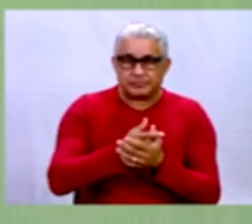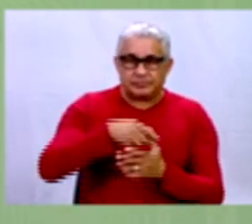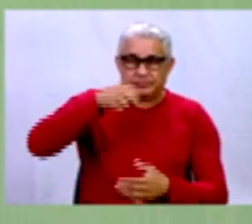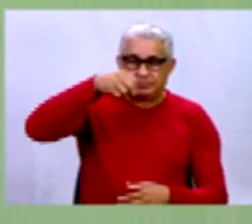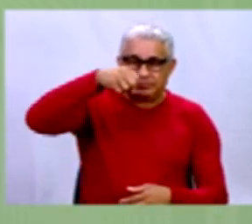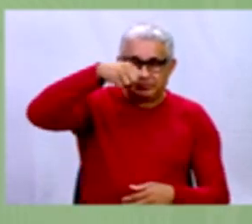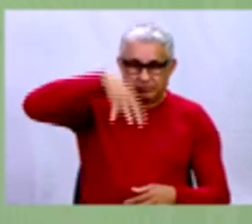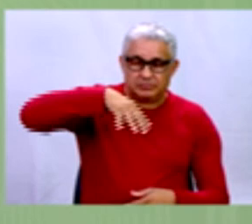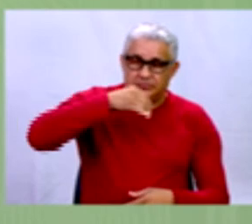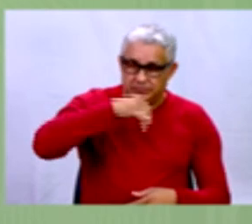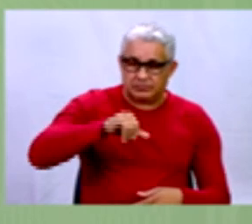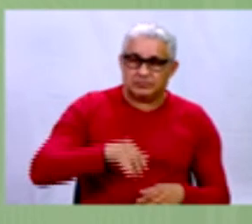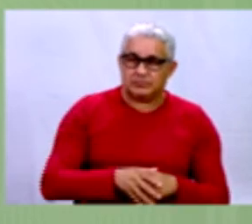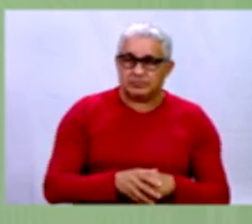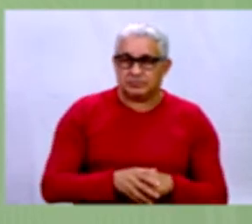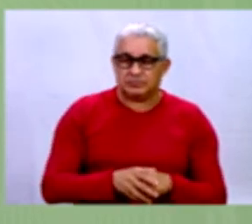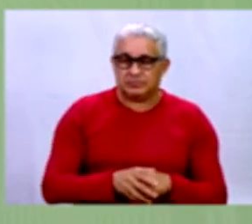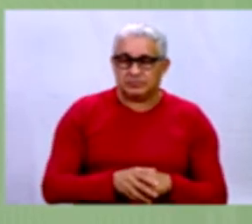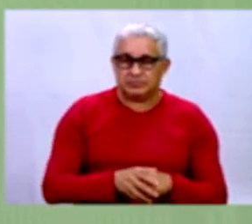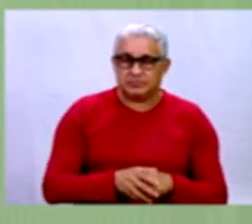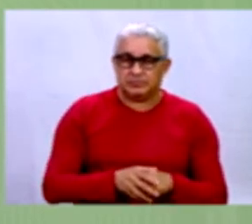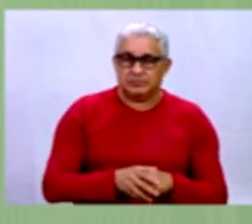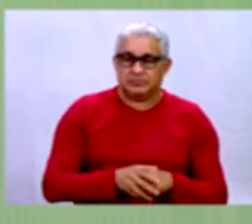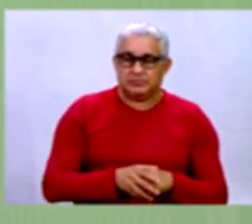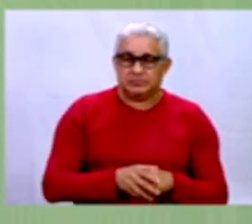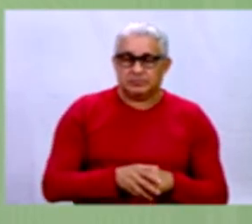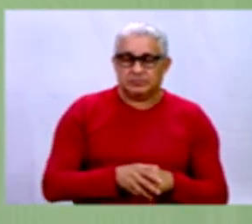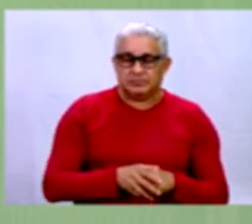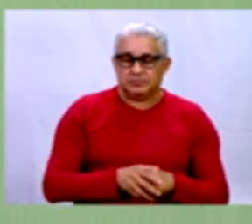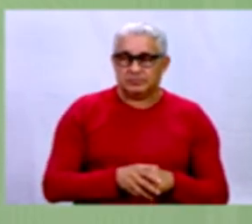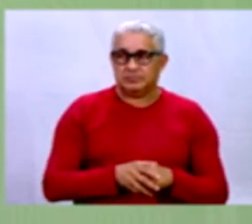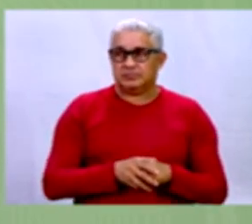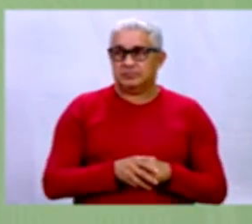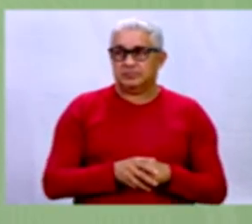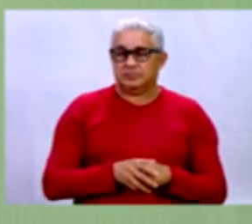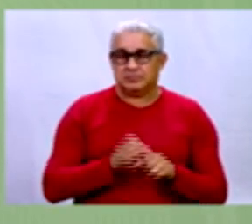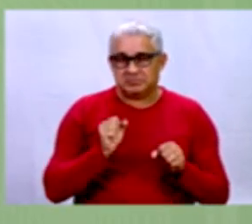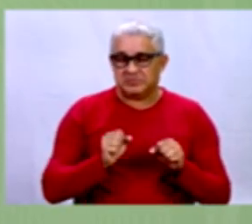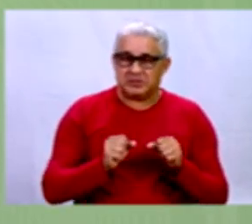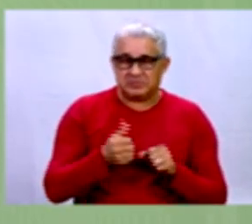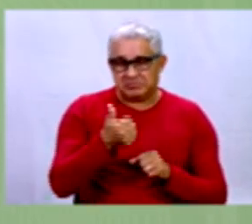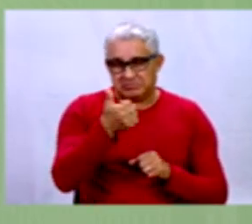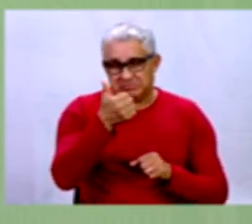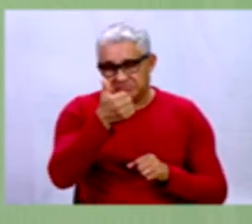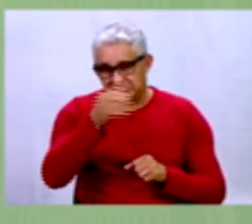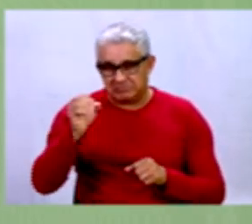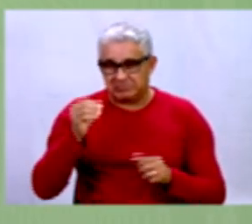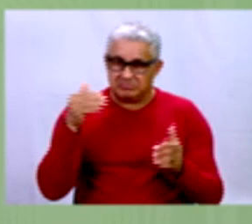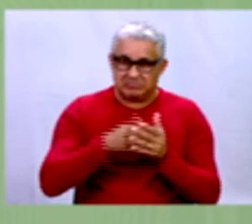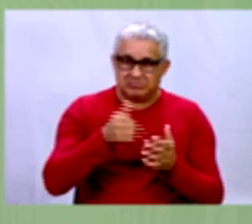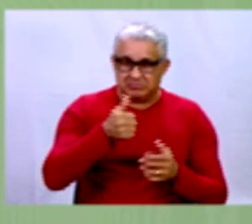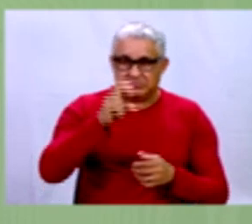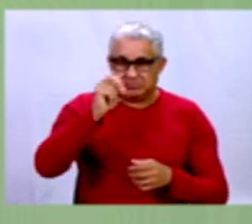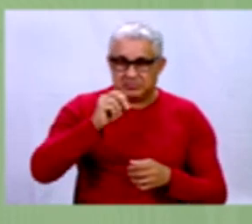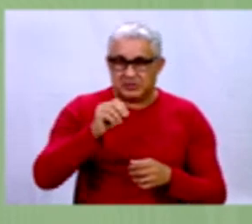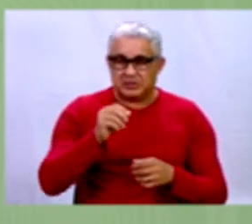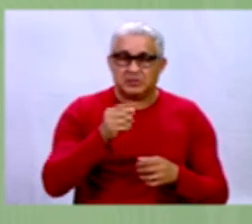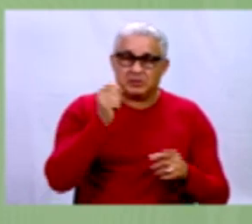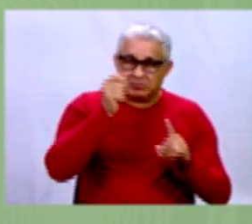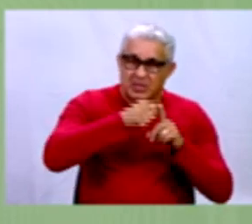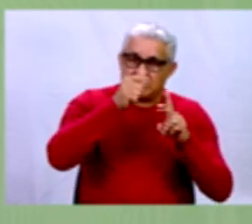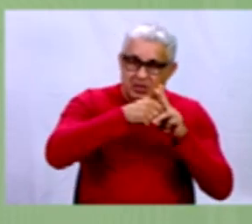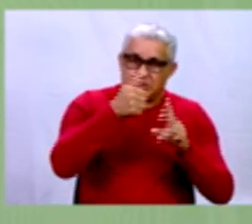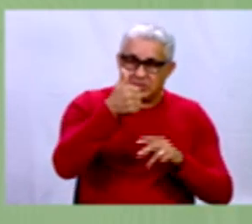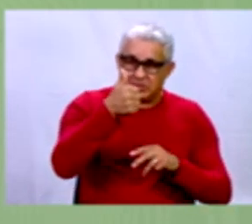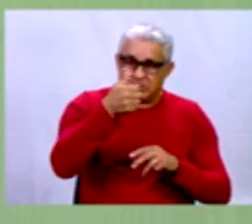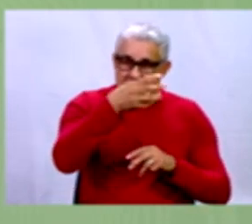né? Mas ela pode ser, se ela for lá, ela variar de 100 a 150, coloca lá 130 todo mês. O que